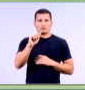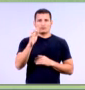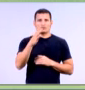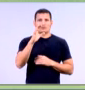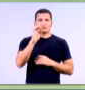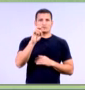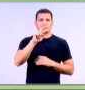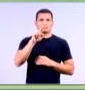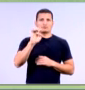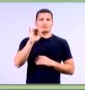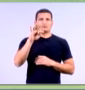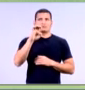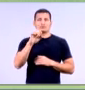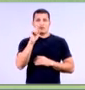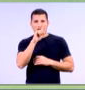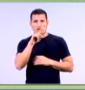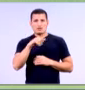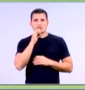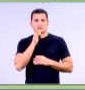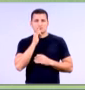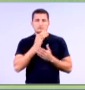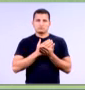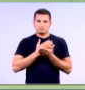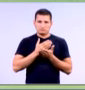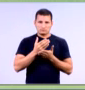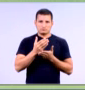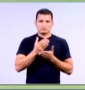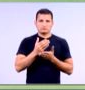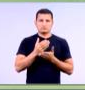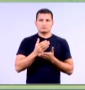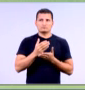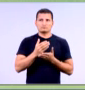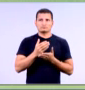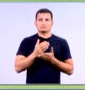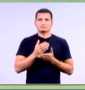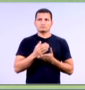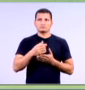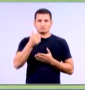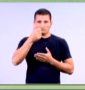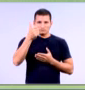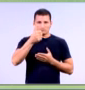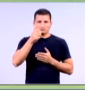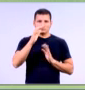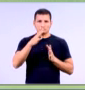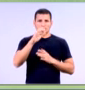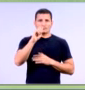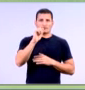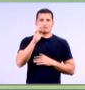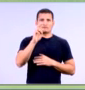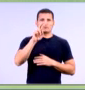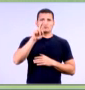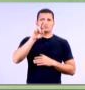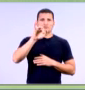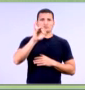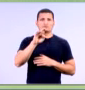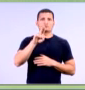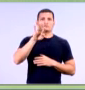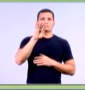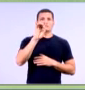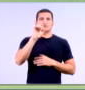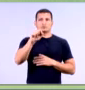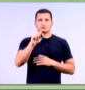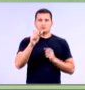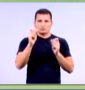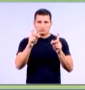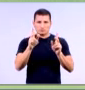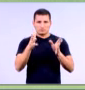nosso exemplo, a gente tem trabalhado desde o início, conta corrente. A primeira parte, nós definimos os atributos, ok. Já sabe